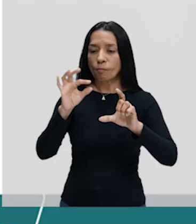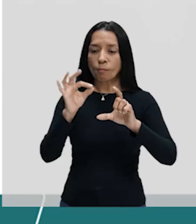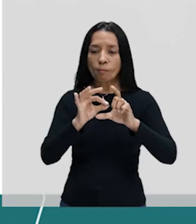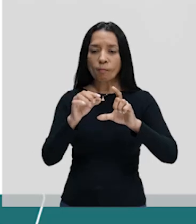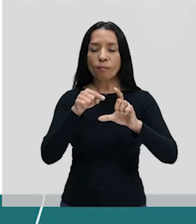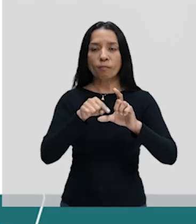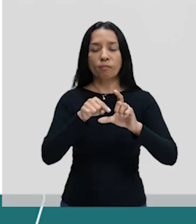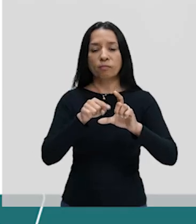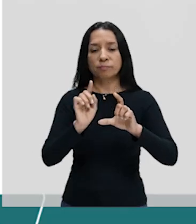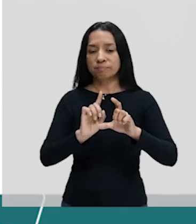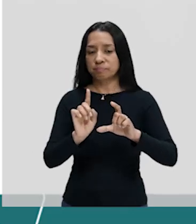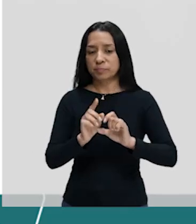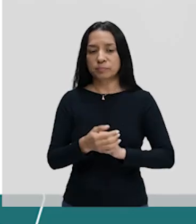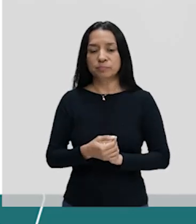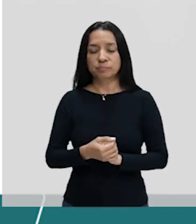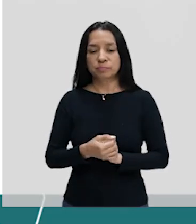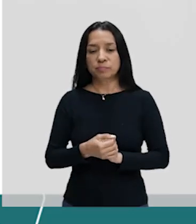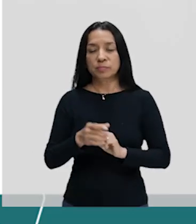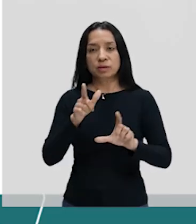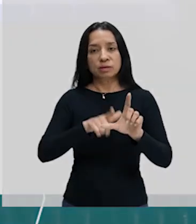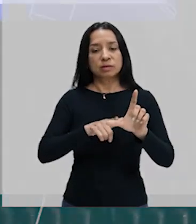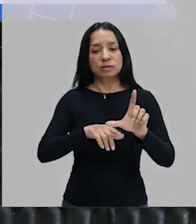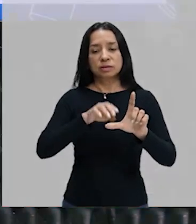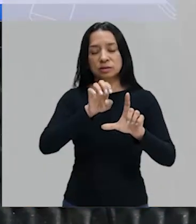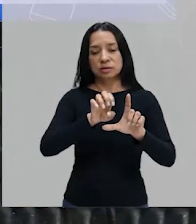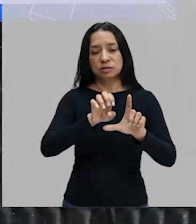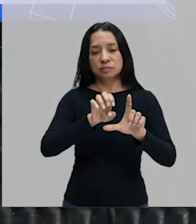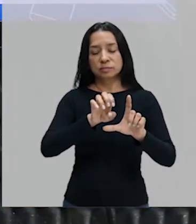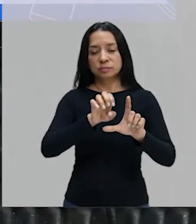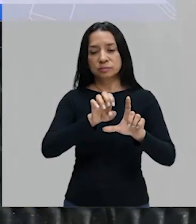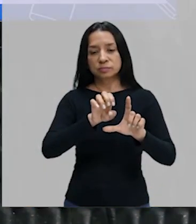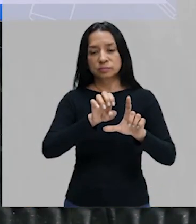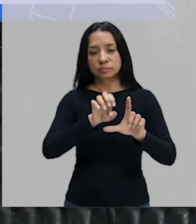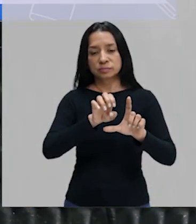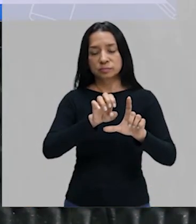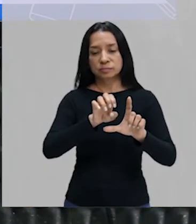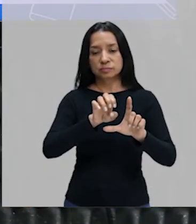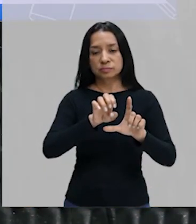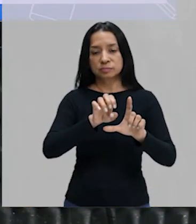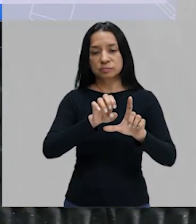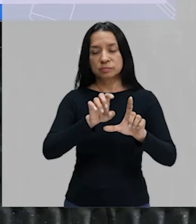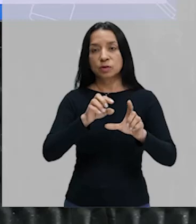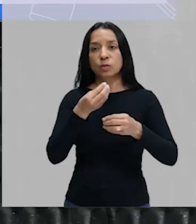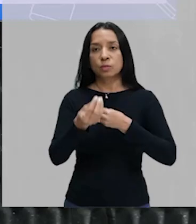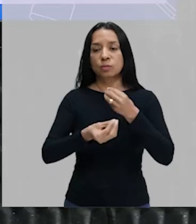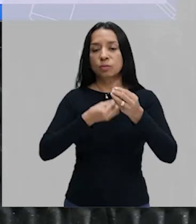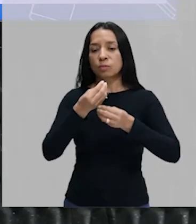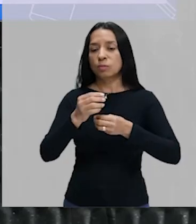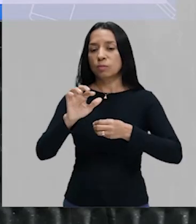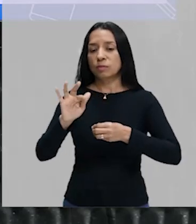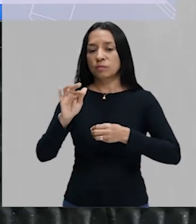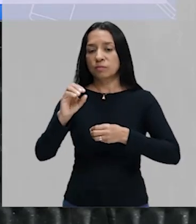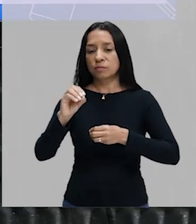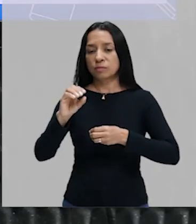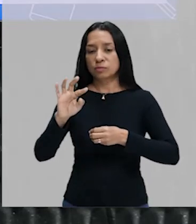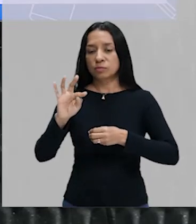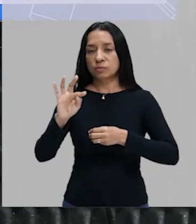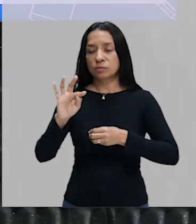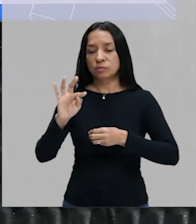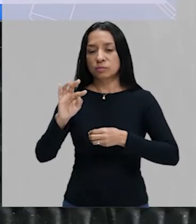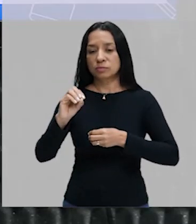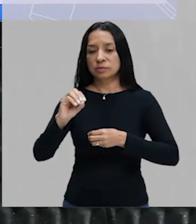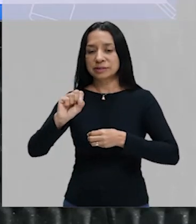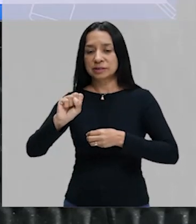células eucarióticas. E a letra E está dizendo que seria o desenvolvimento da fotossíntese. Como é que a fotossíntese vem antes e depois é que vem os